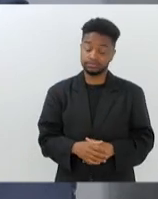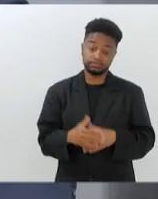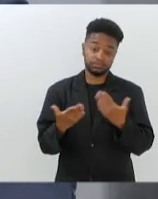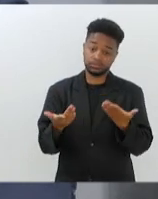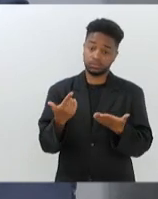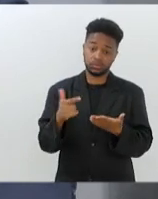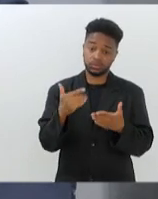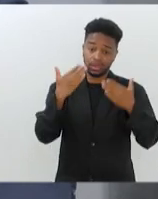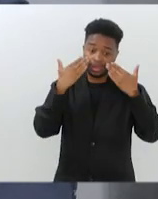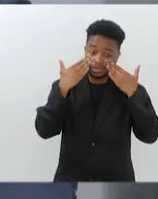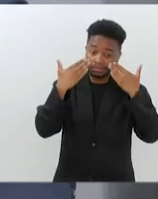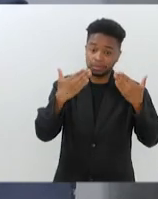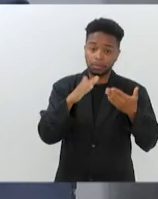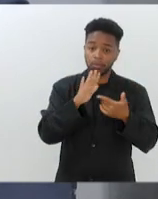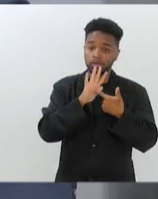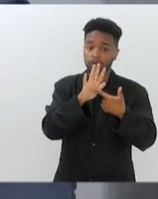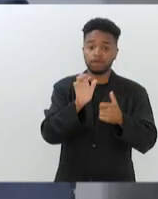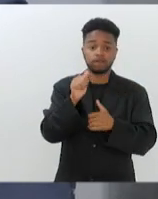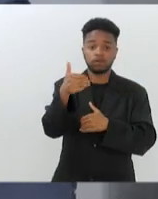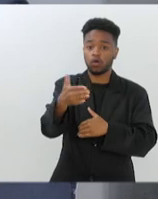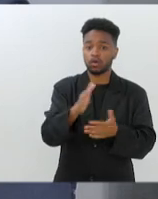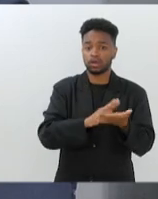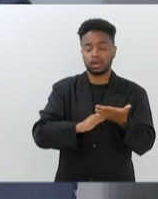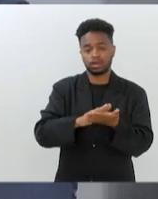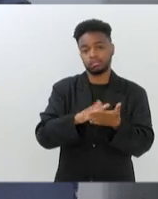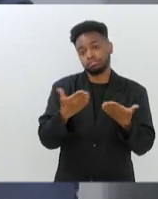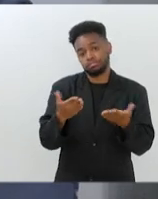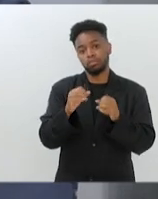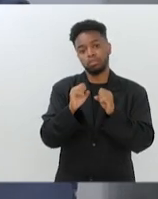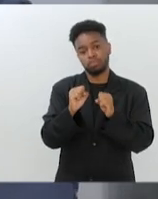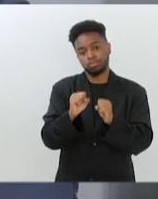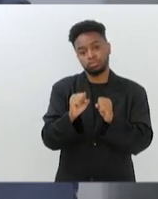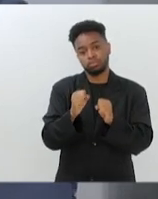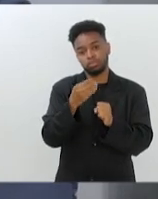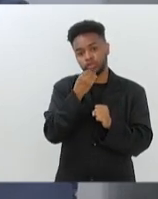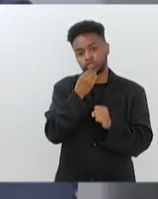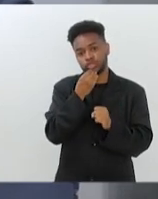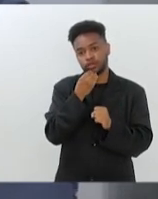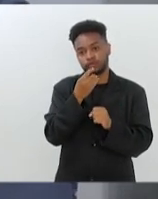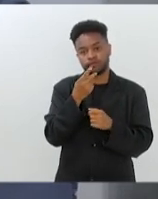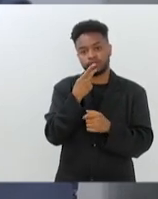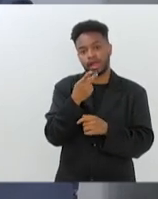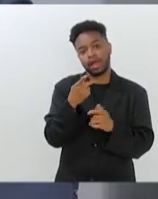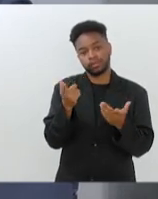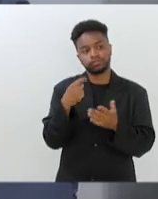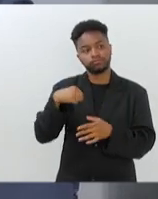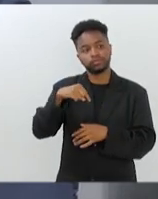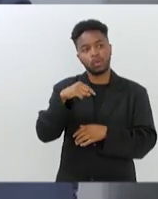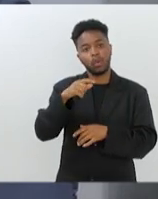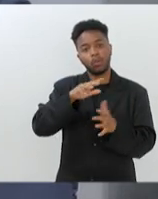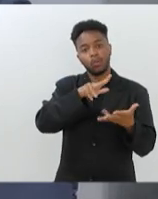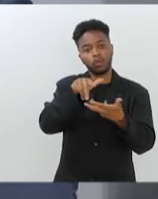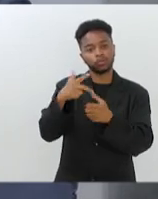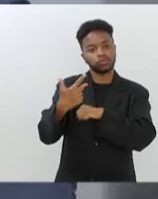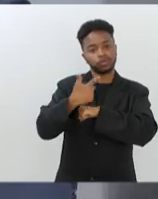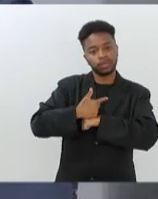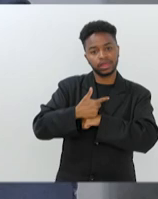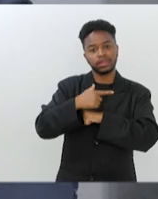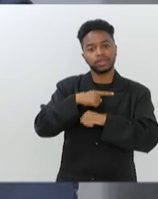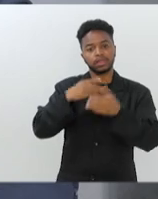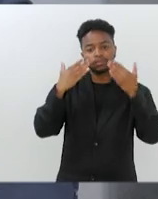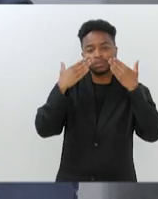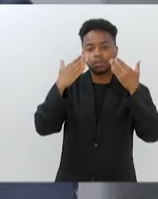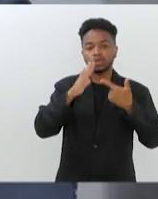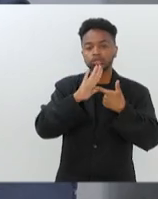veiculação esta da cedai para fora porque poderia justificar Olha a gente tá sendo televisionado pro mundo inteiro vamos exibir a marca cedai não não existe